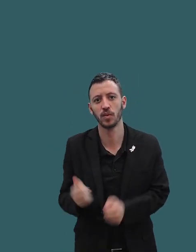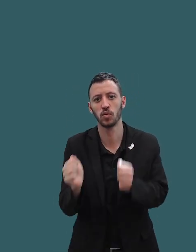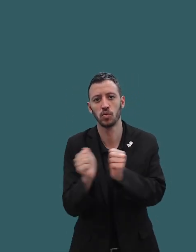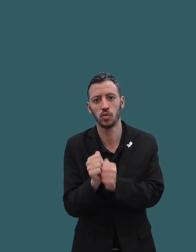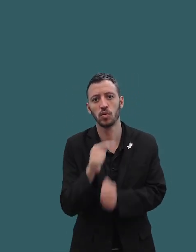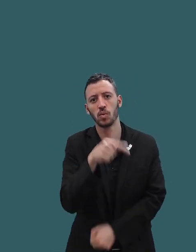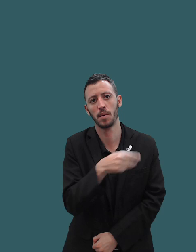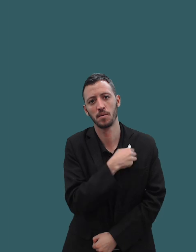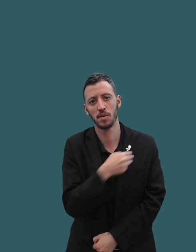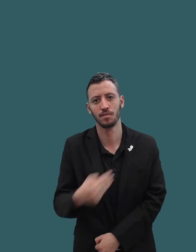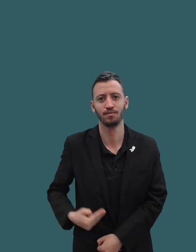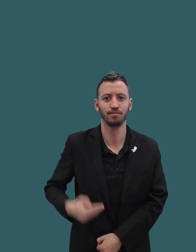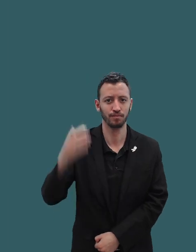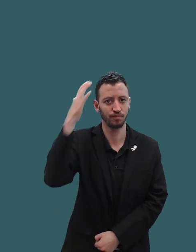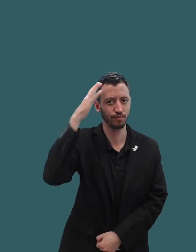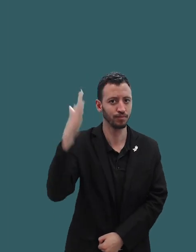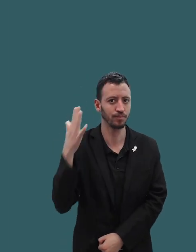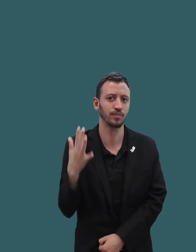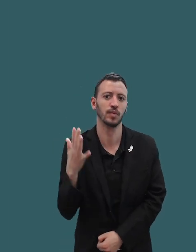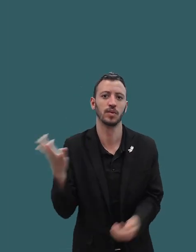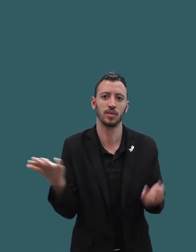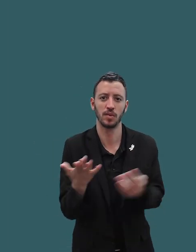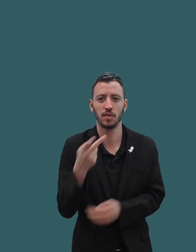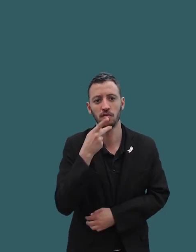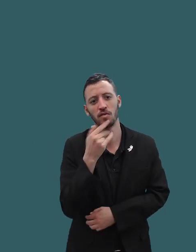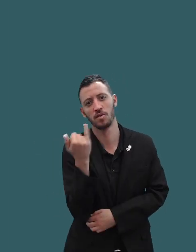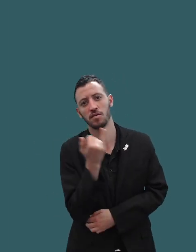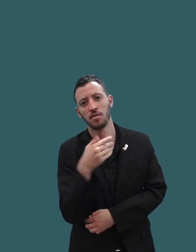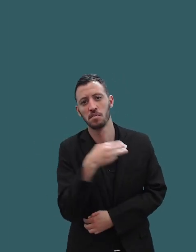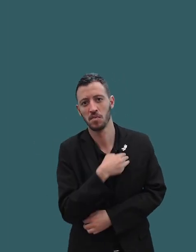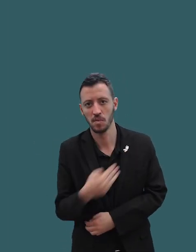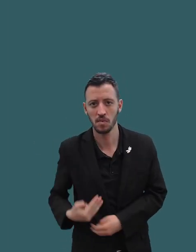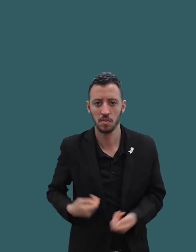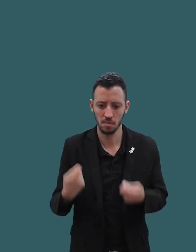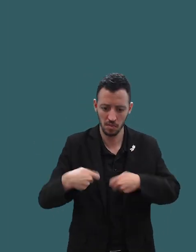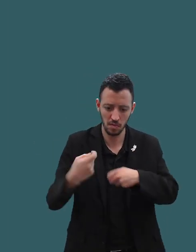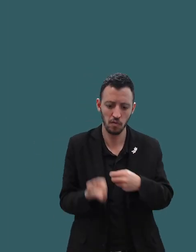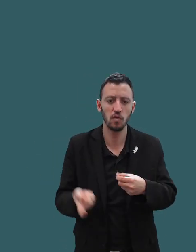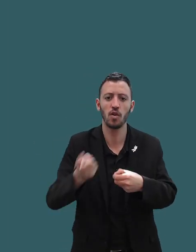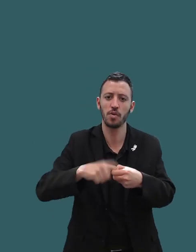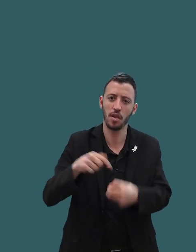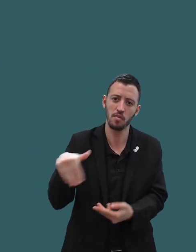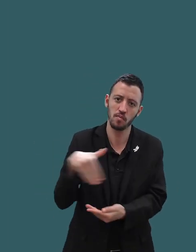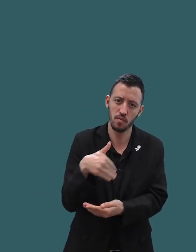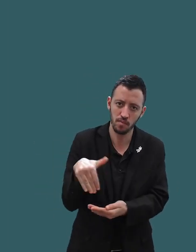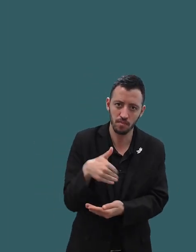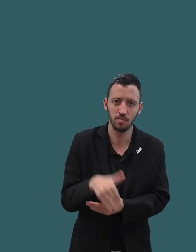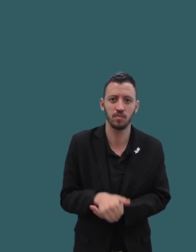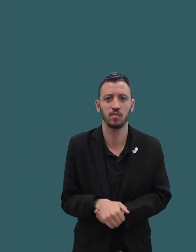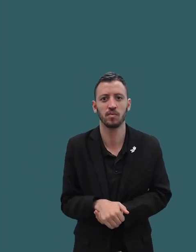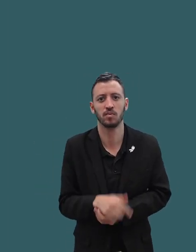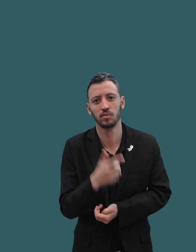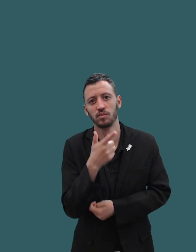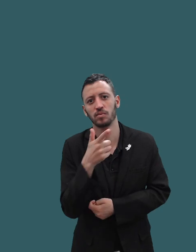Luciana Santos. Foi uma das coisas que ele colocou para o ministro. Ministro, precisamos retomar essa secretaria com outro viés. Quer